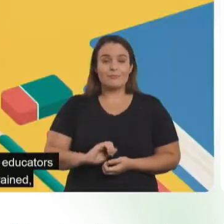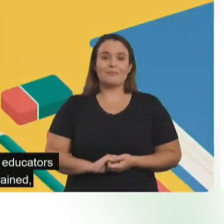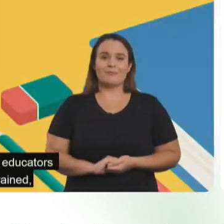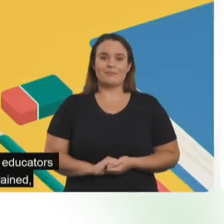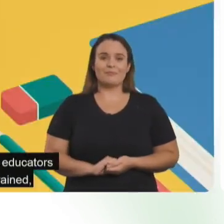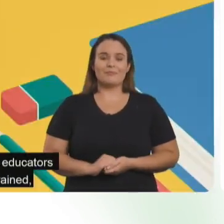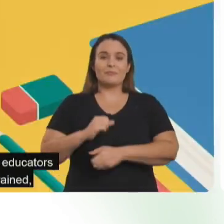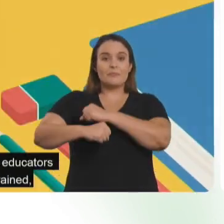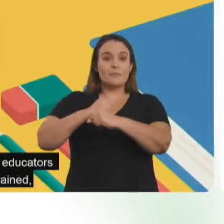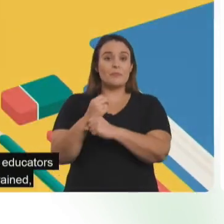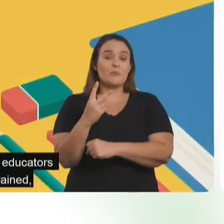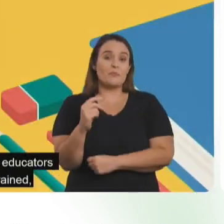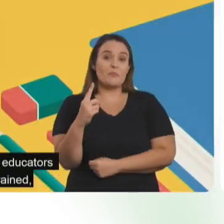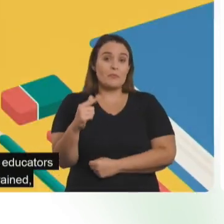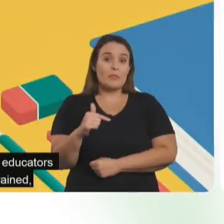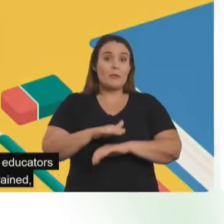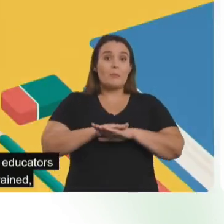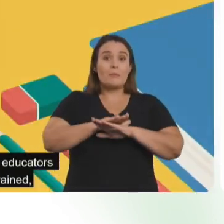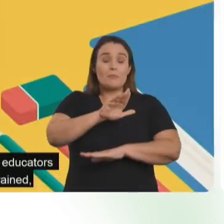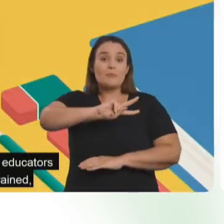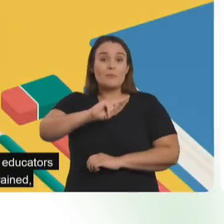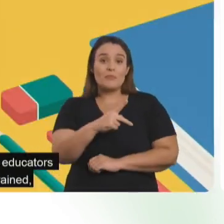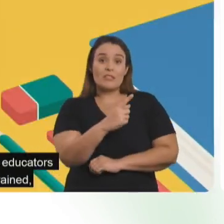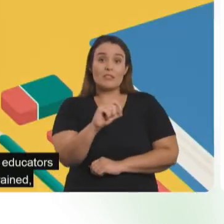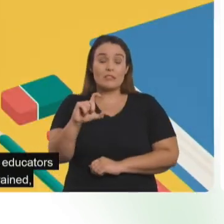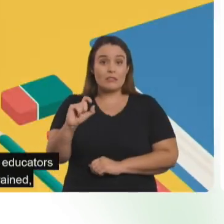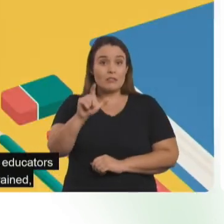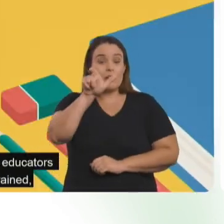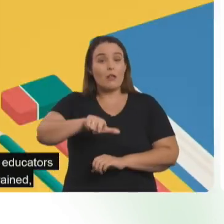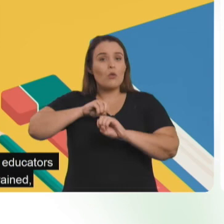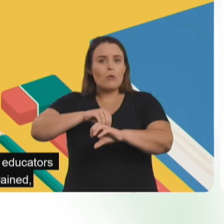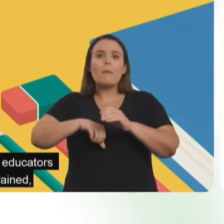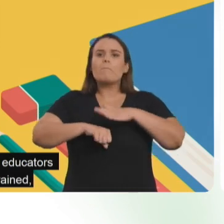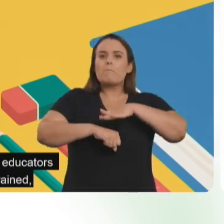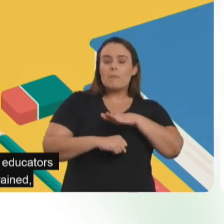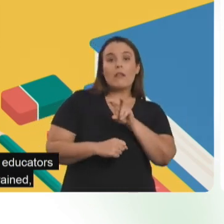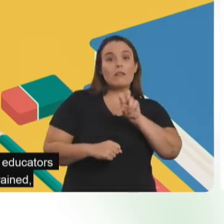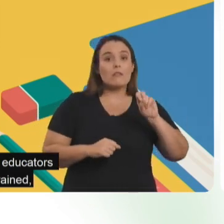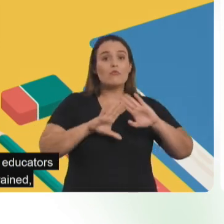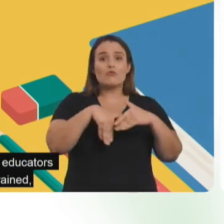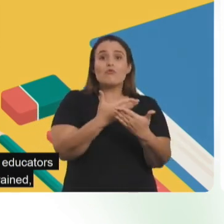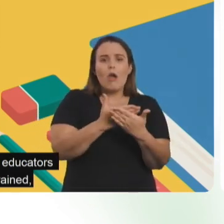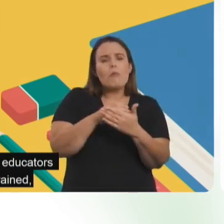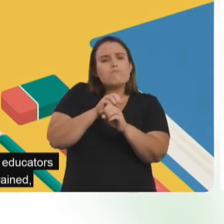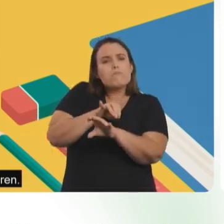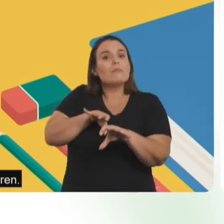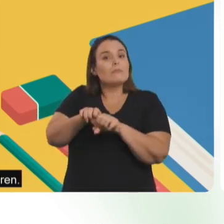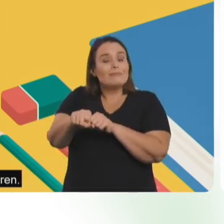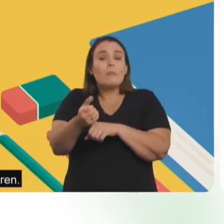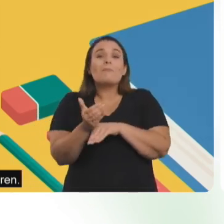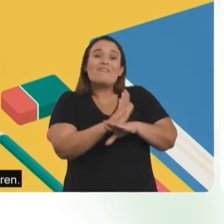pessoas. Desde 2017, mais de 2.100 educadores de mais de 500 escolas foram